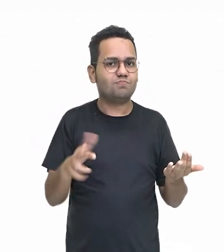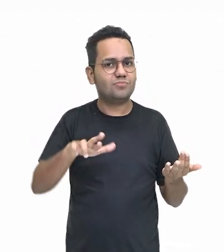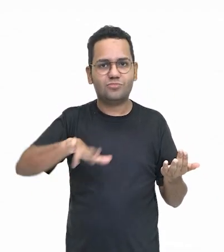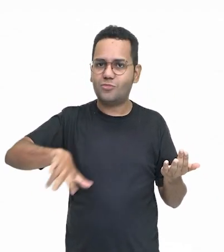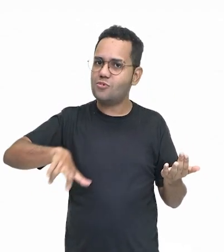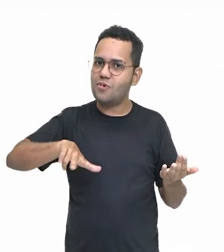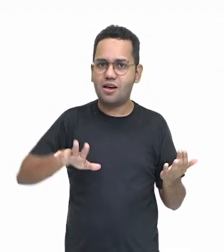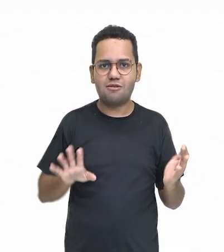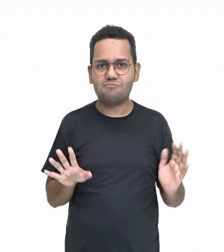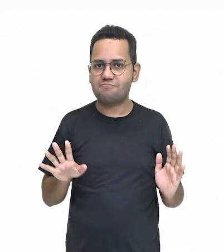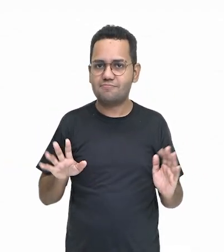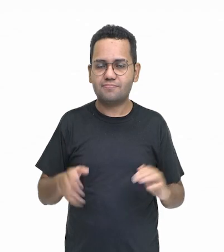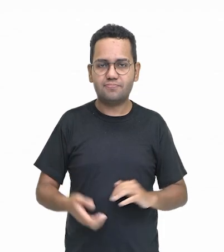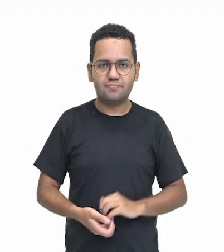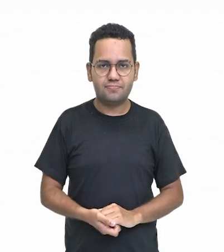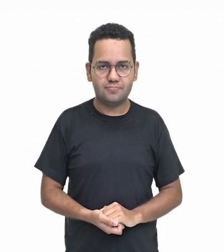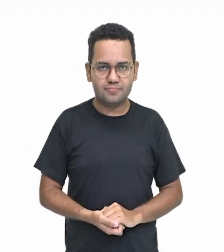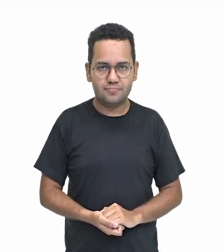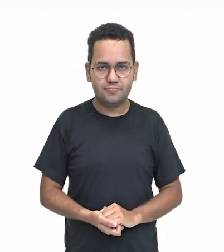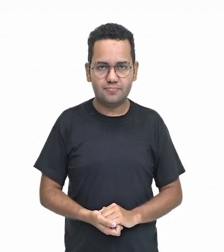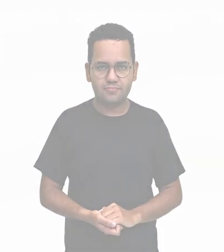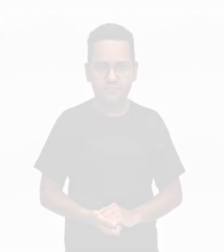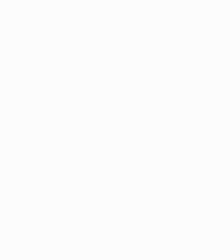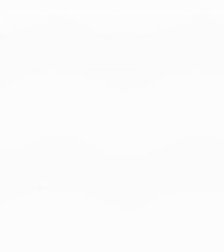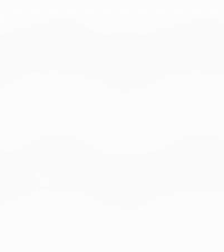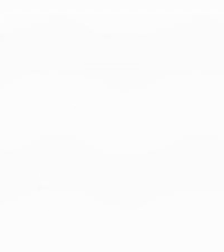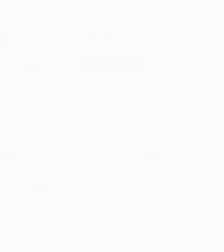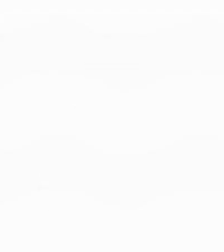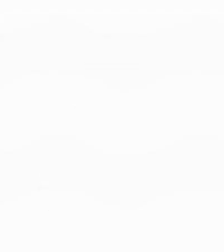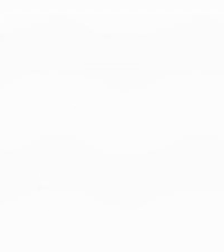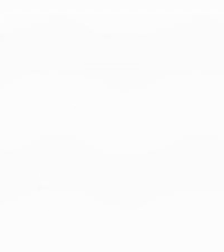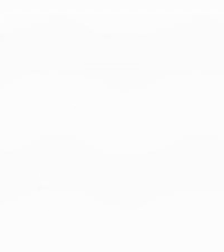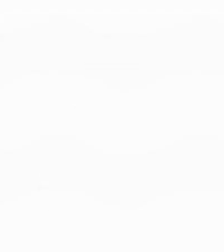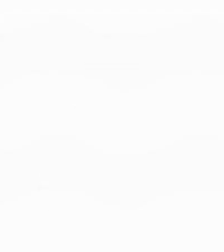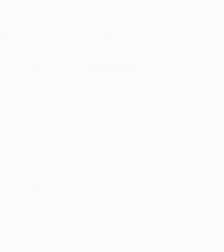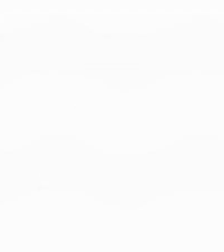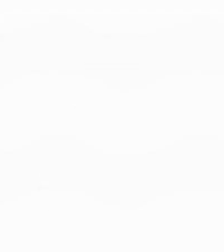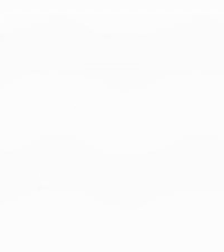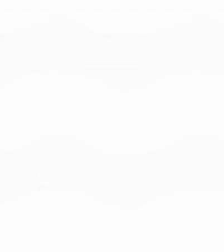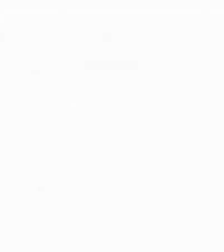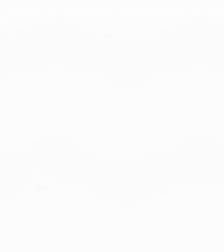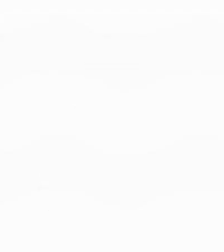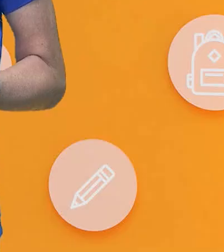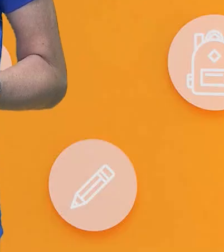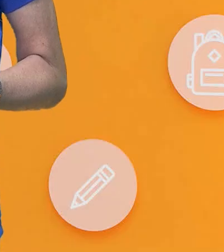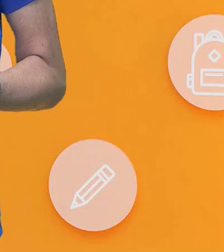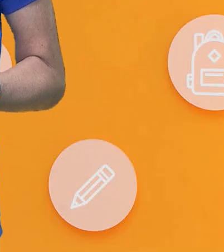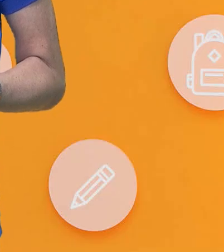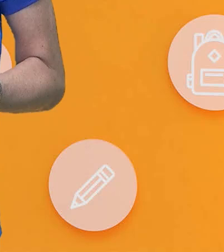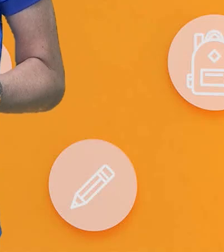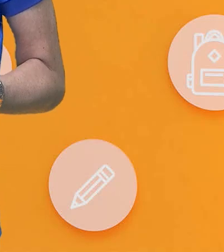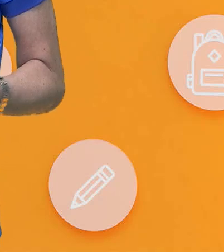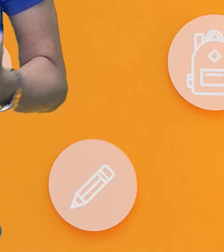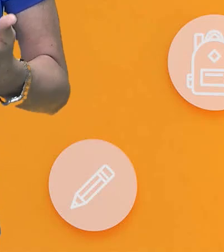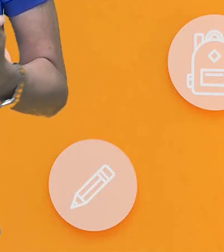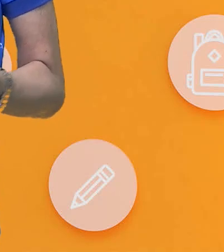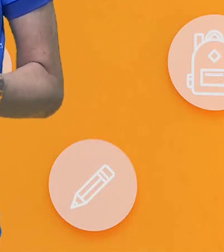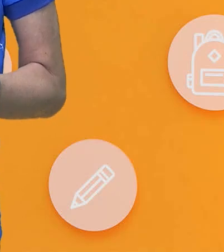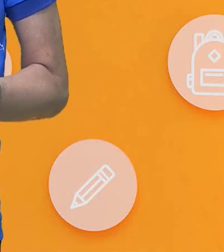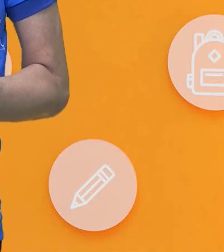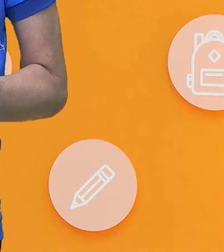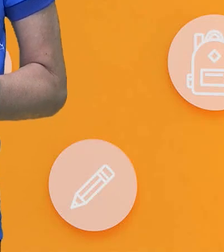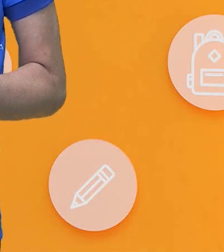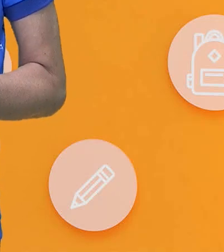é verdade. Então, com base nesse conhecimento da sociologia associado à antropologia,